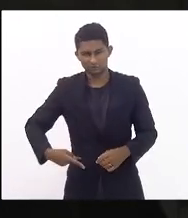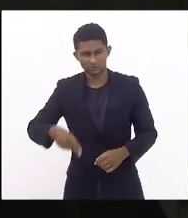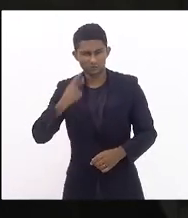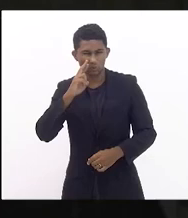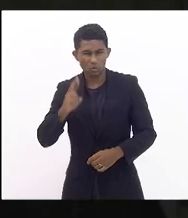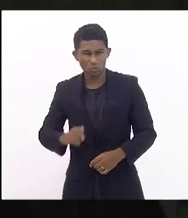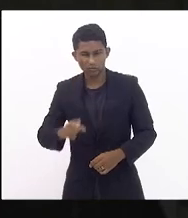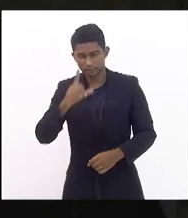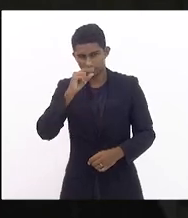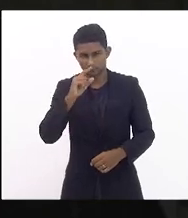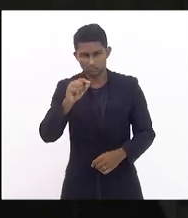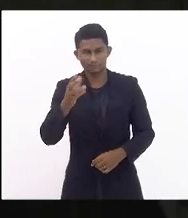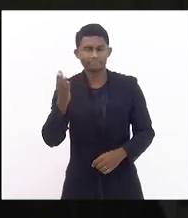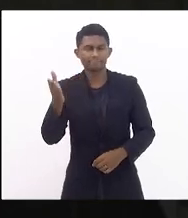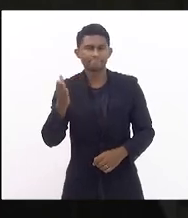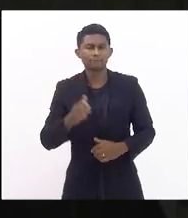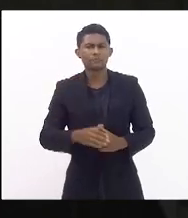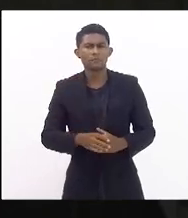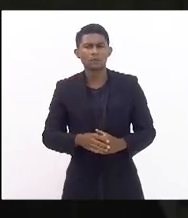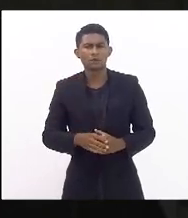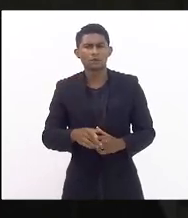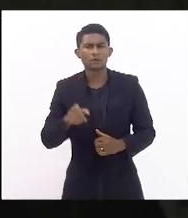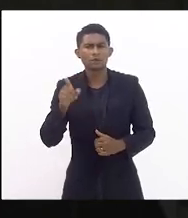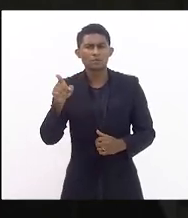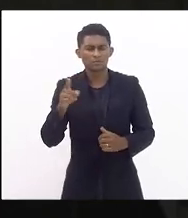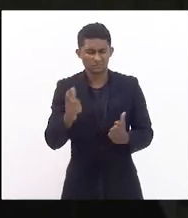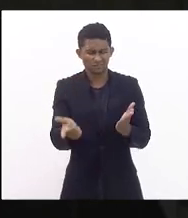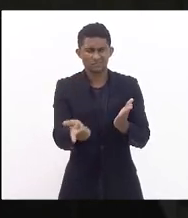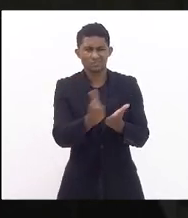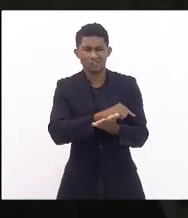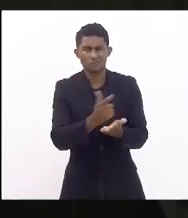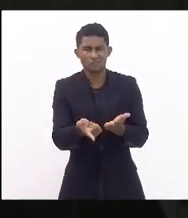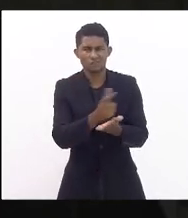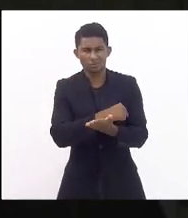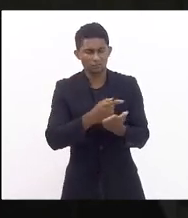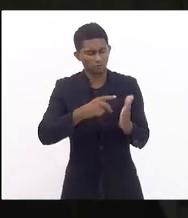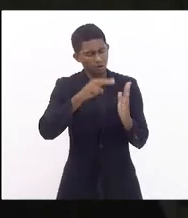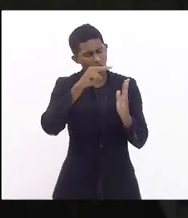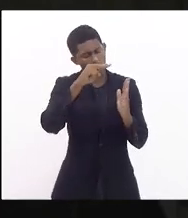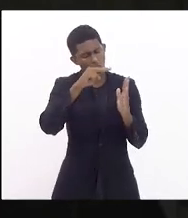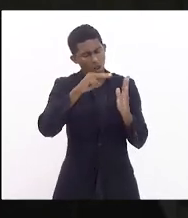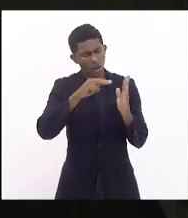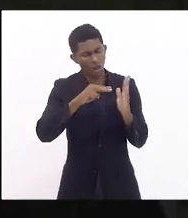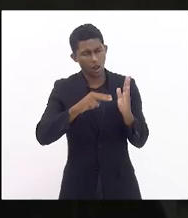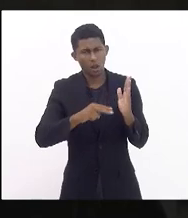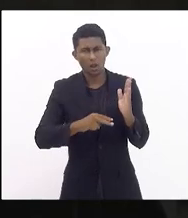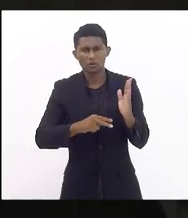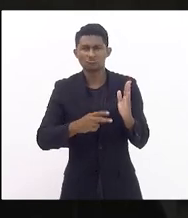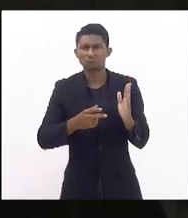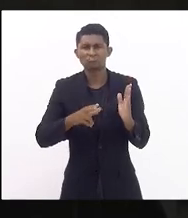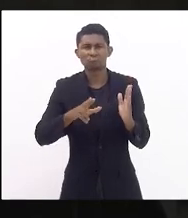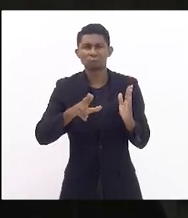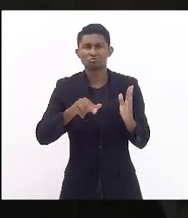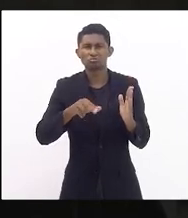jamais leu a orelha de um livro de marxismo. Jamais